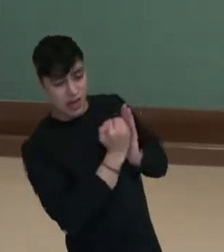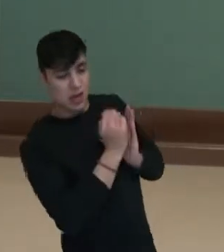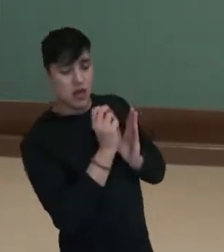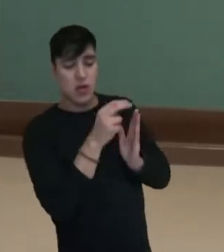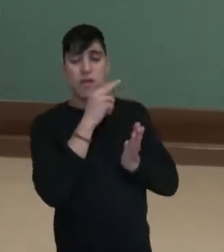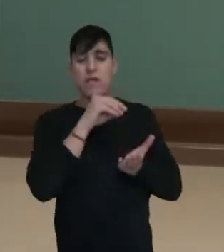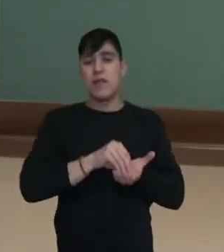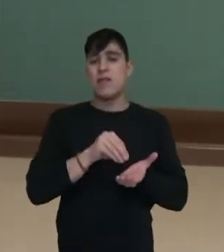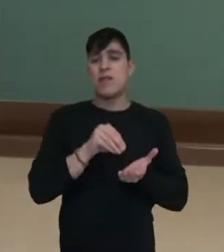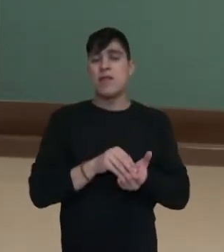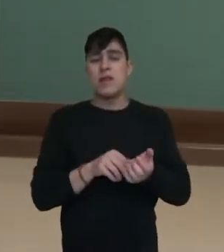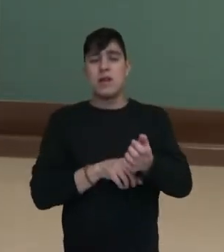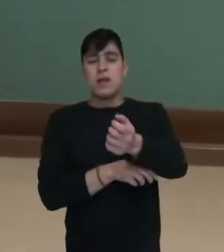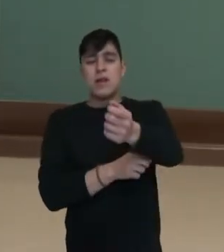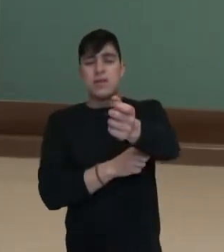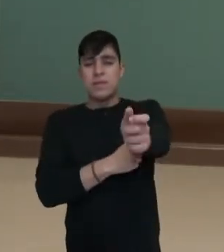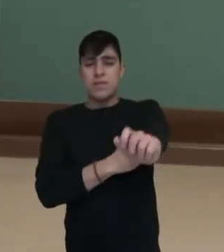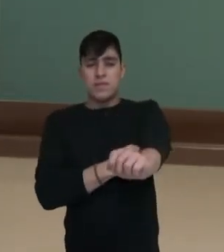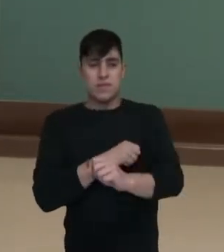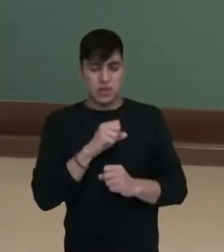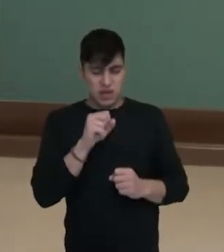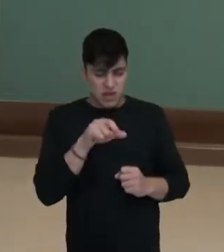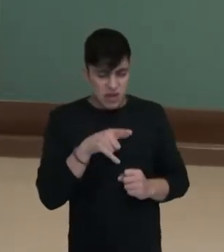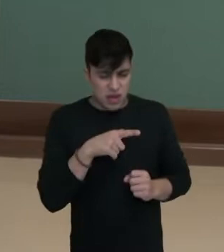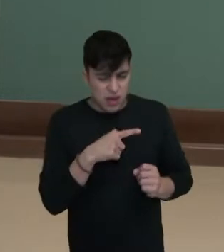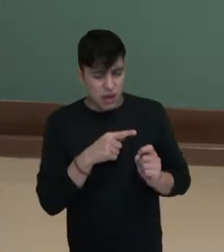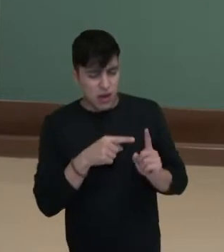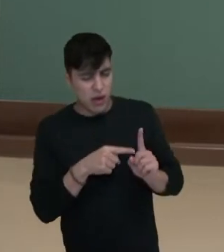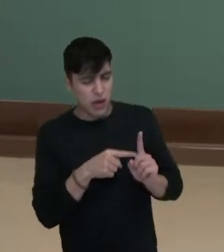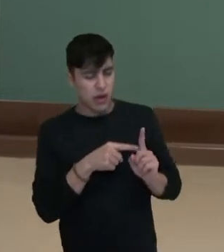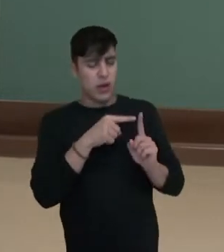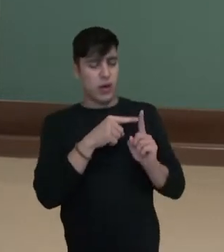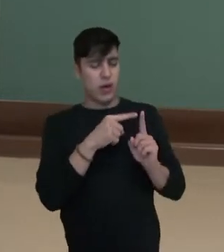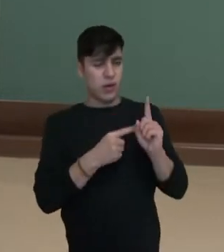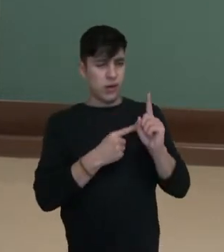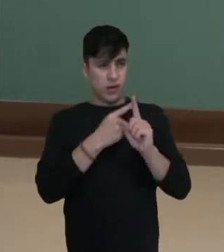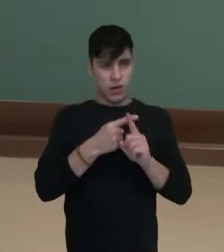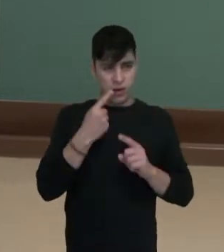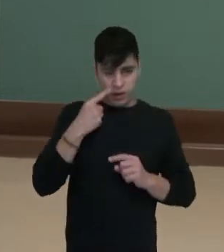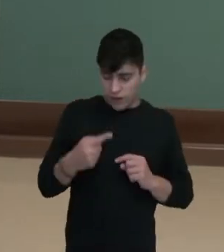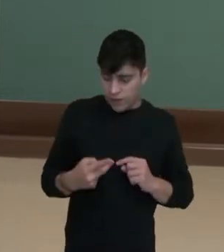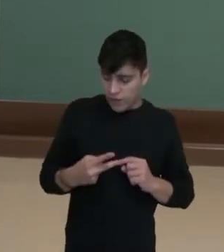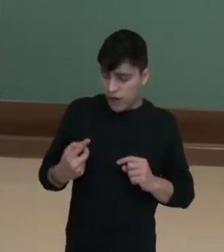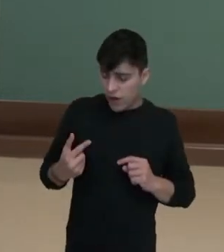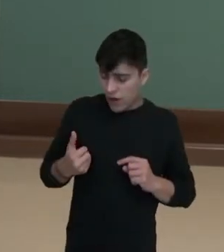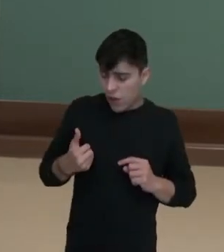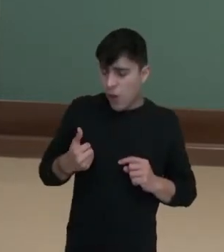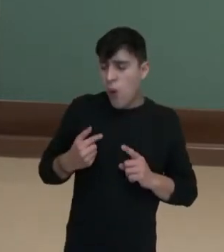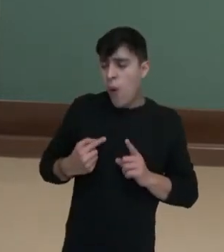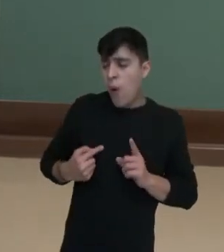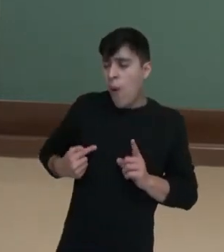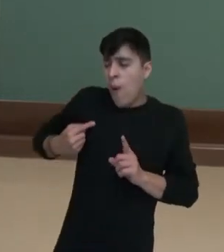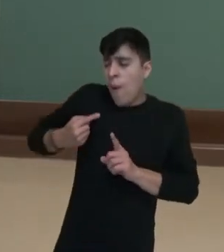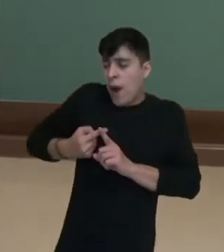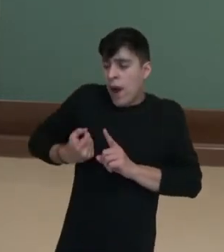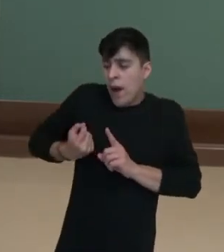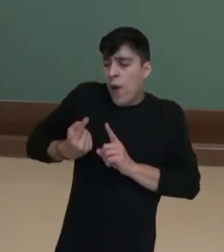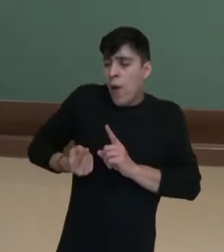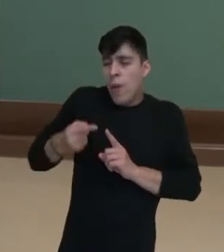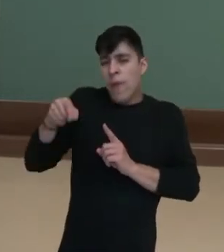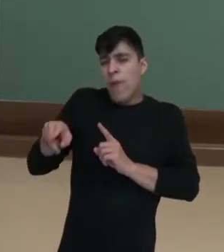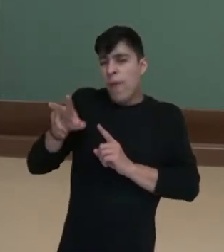menos. Então, quando eu tenho esses cromossomos a mais, olha, por exemplo, esse cromossomo do 21 é a mais. Esse indivíduo vai